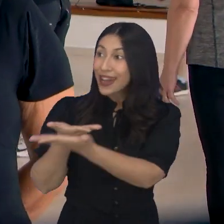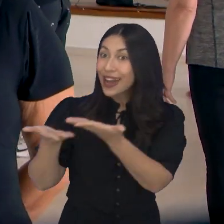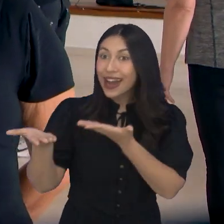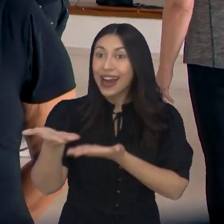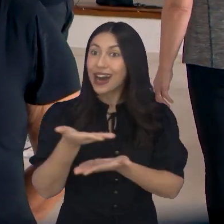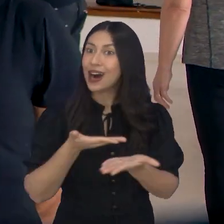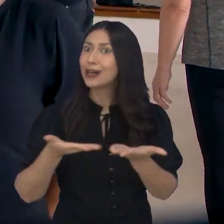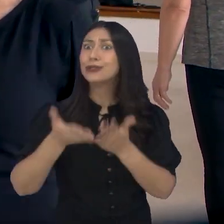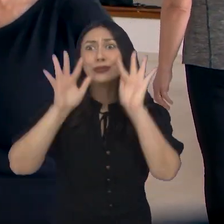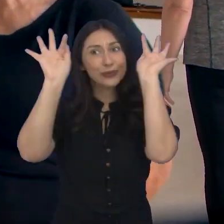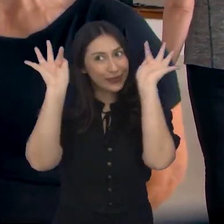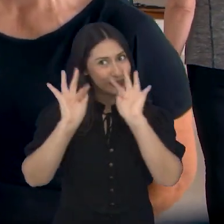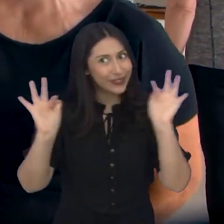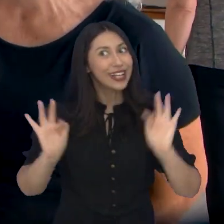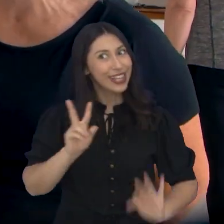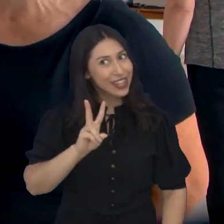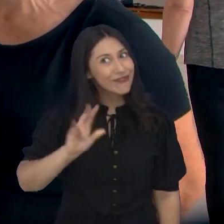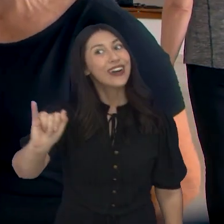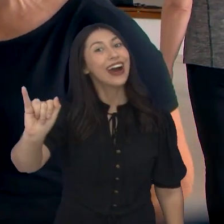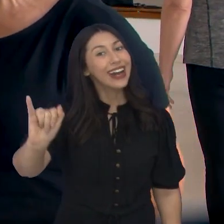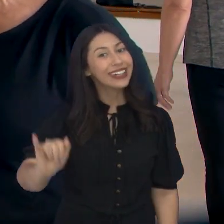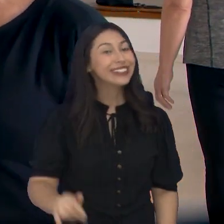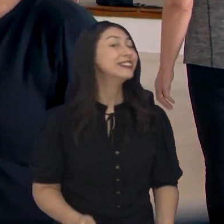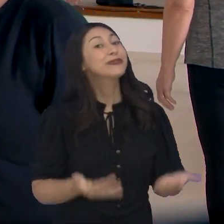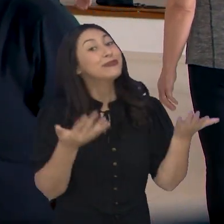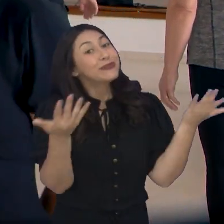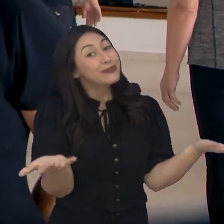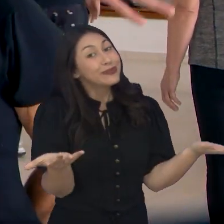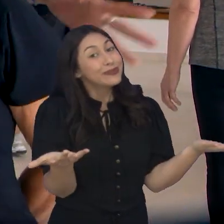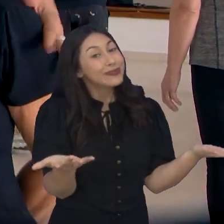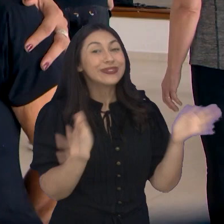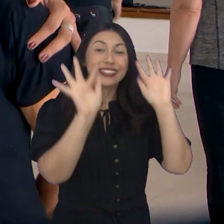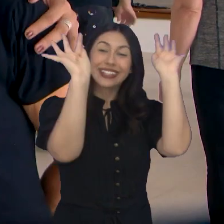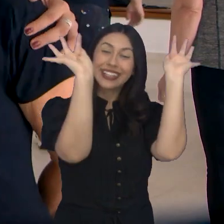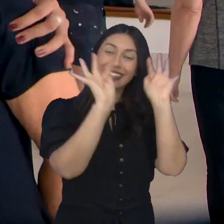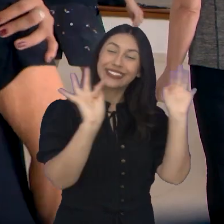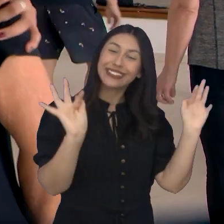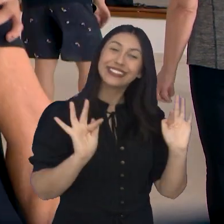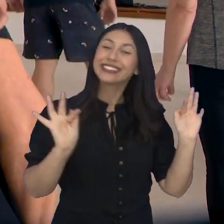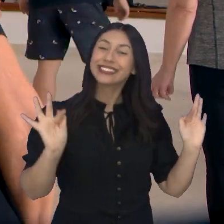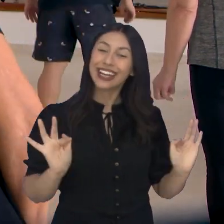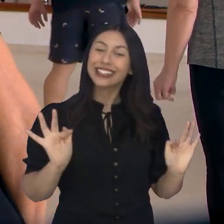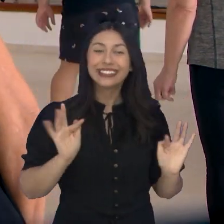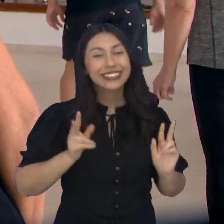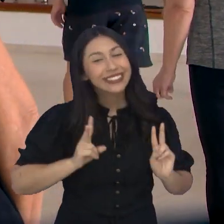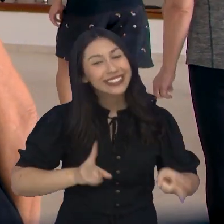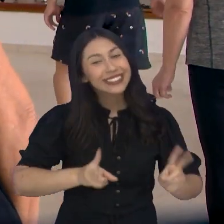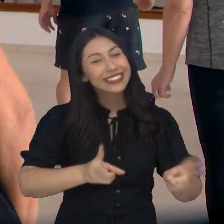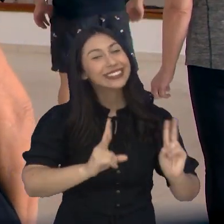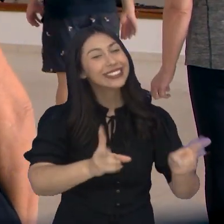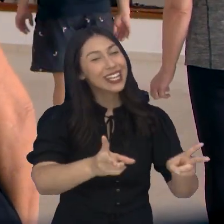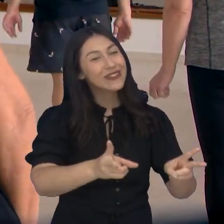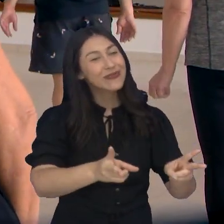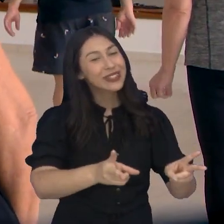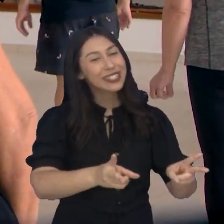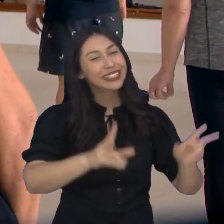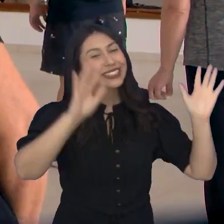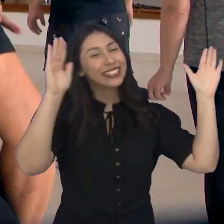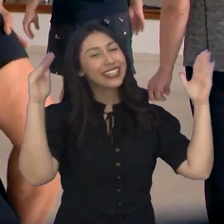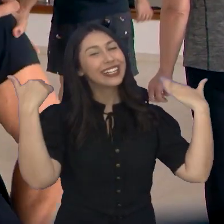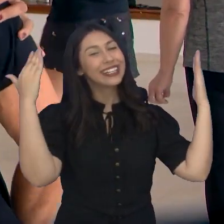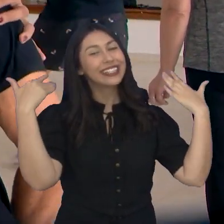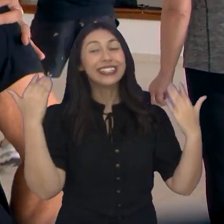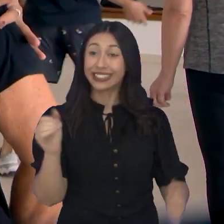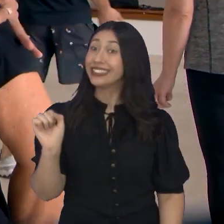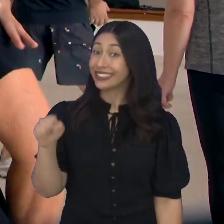ser muito feliz, viu? É isso, felicidade é o que não vai faltar, né, Maria Júlia? Muita alegria,